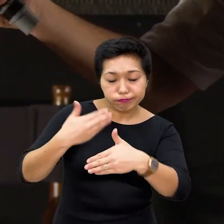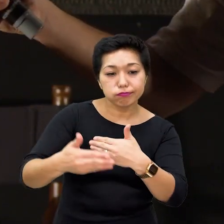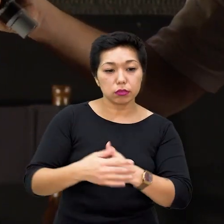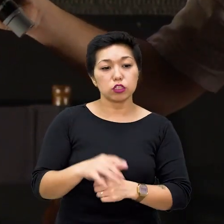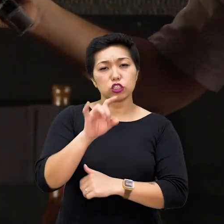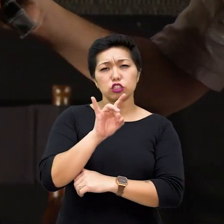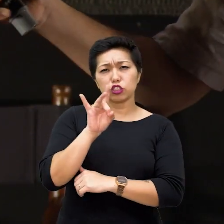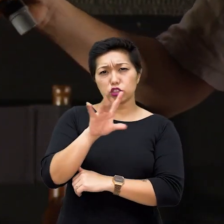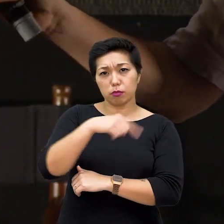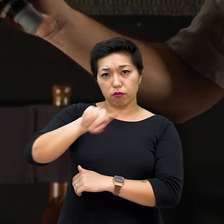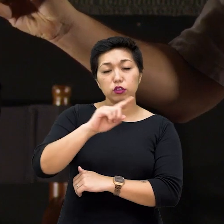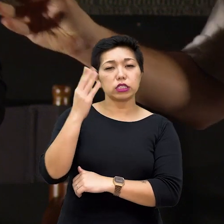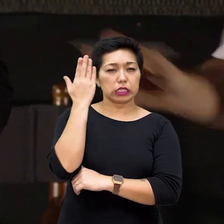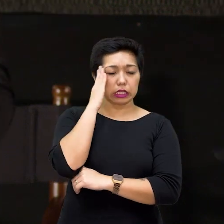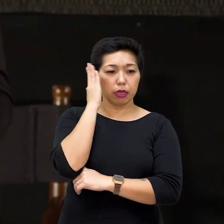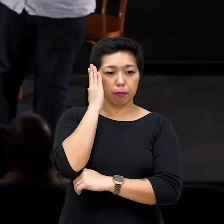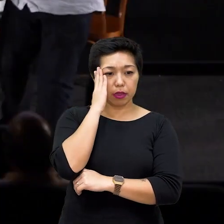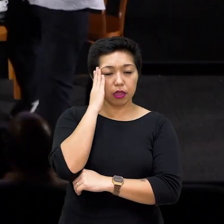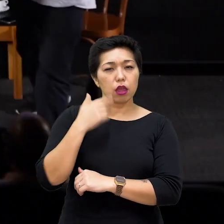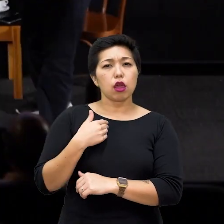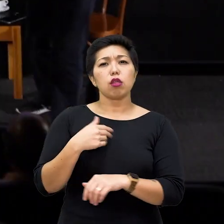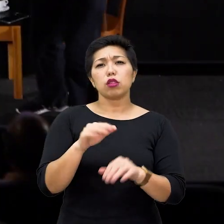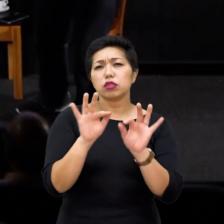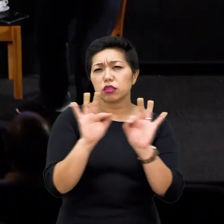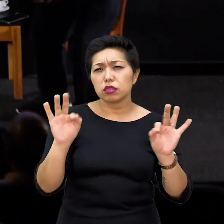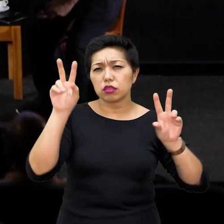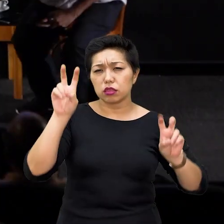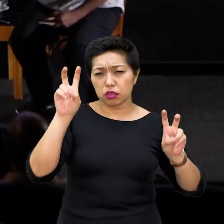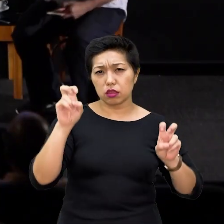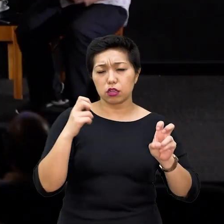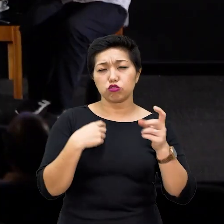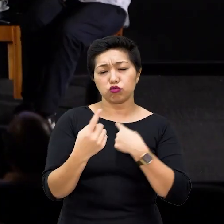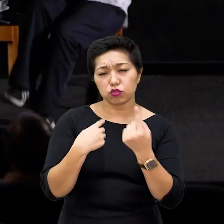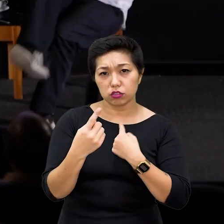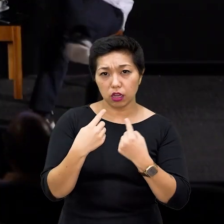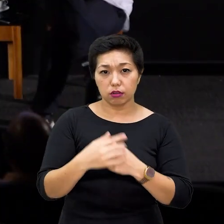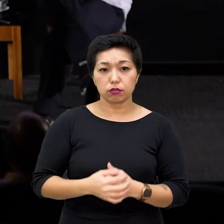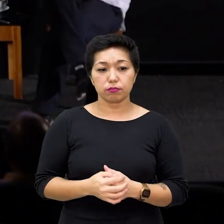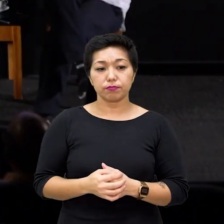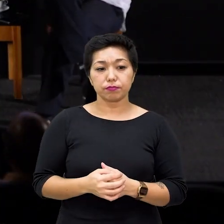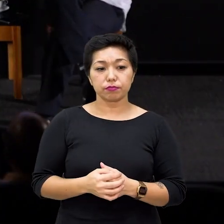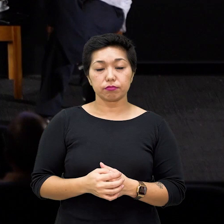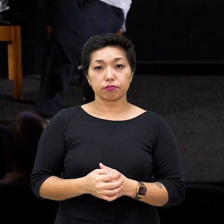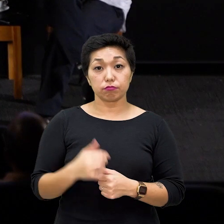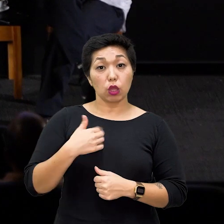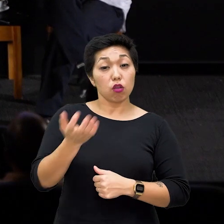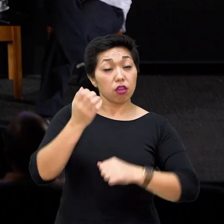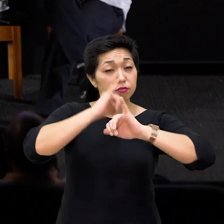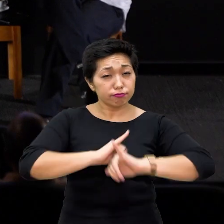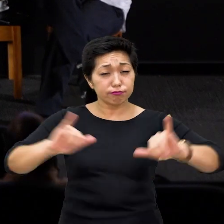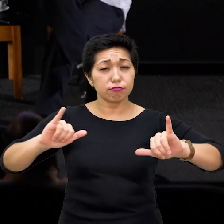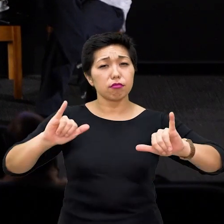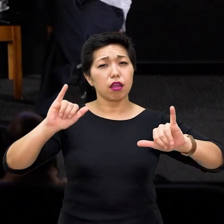uma ideia, assim, vou ler um pequeno trecho aqui do nosso diálogo. Eu queria dizer que é uma